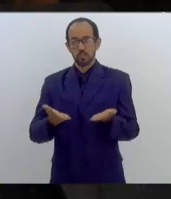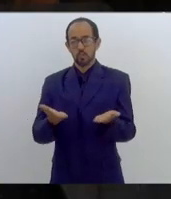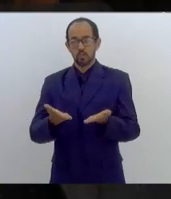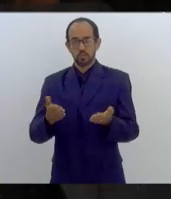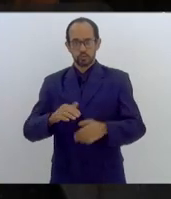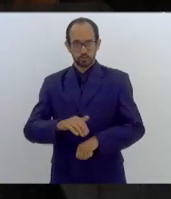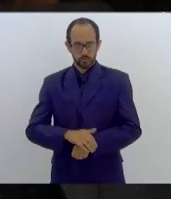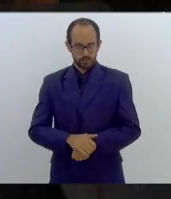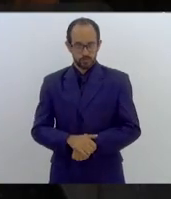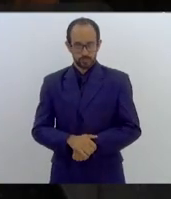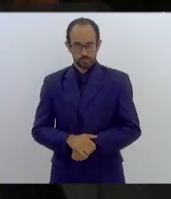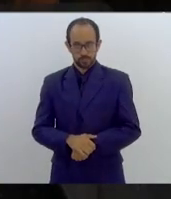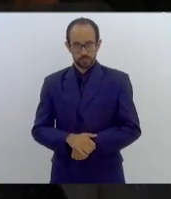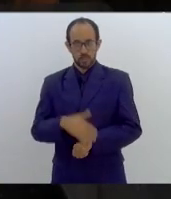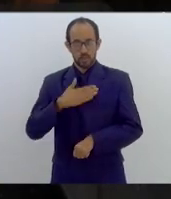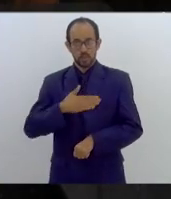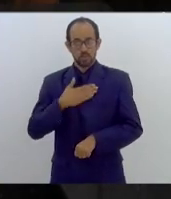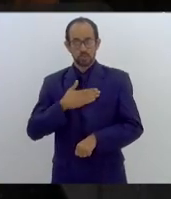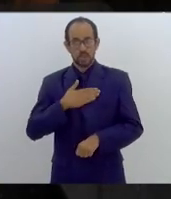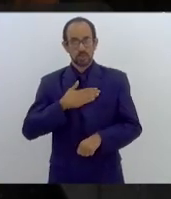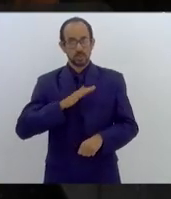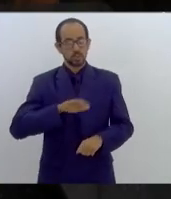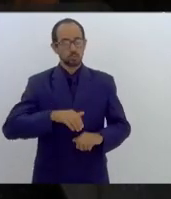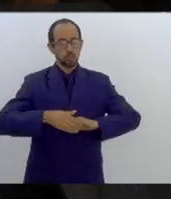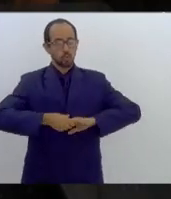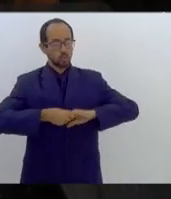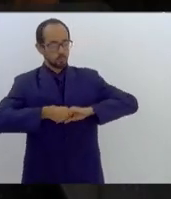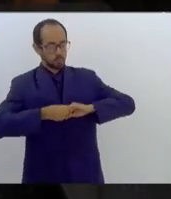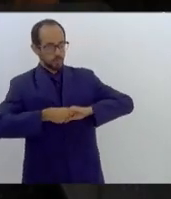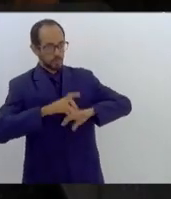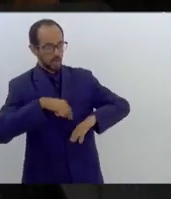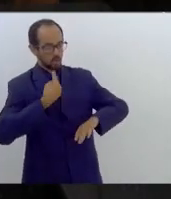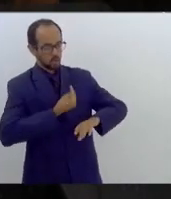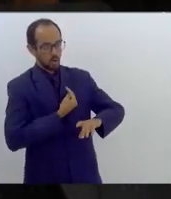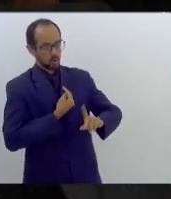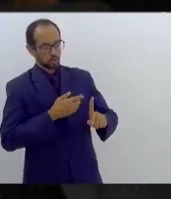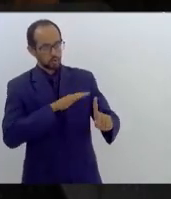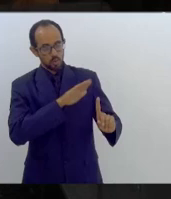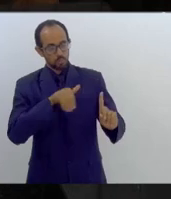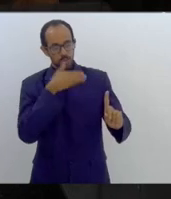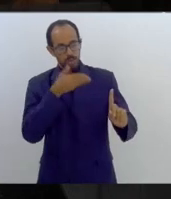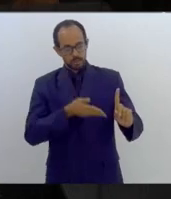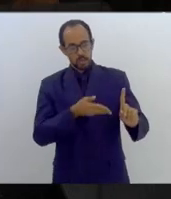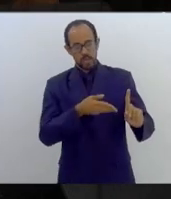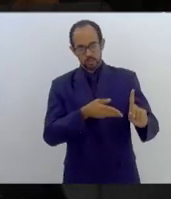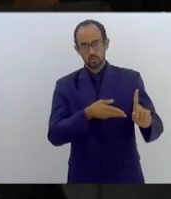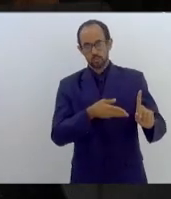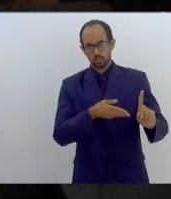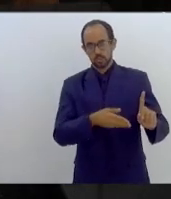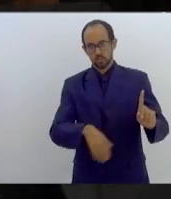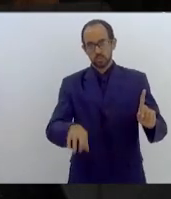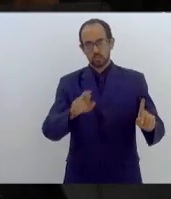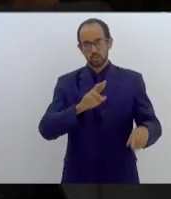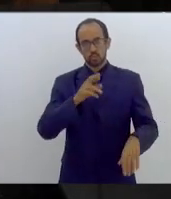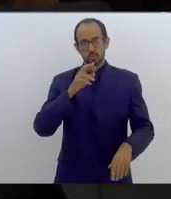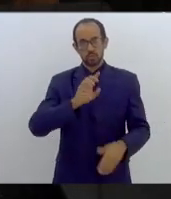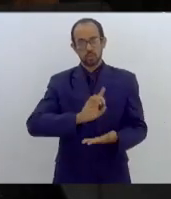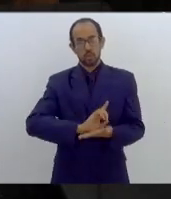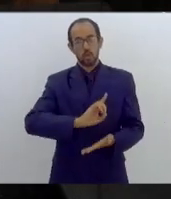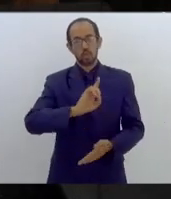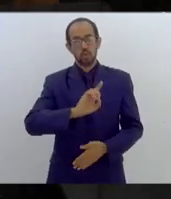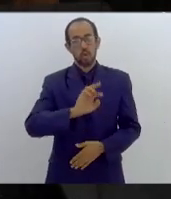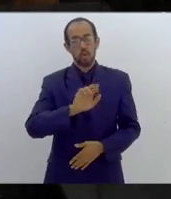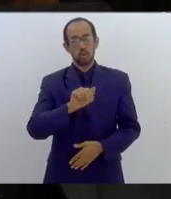Queria cumprimentar o nosso homenageado, nosso doutor